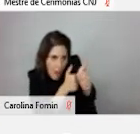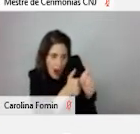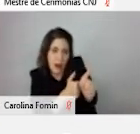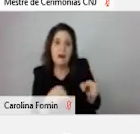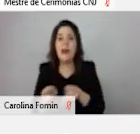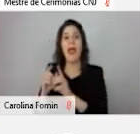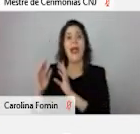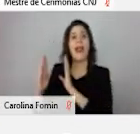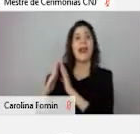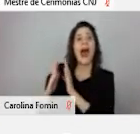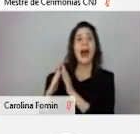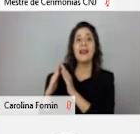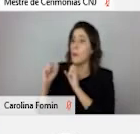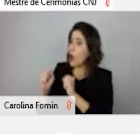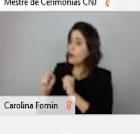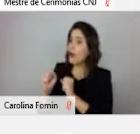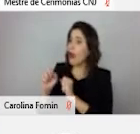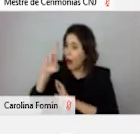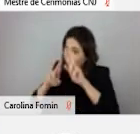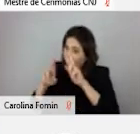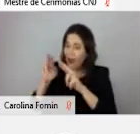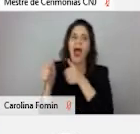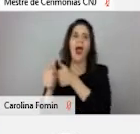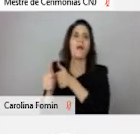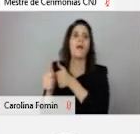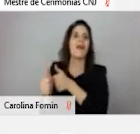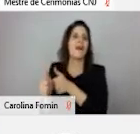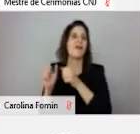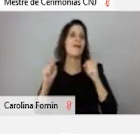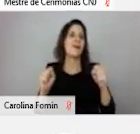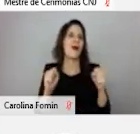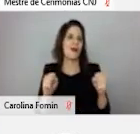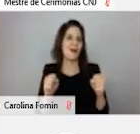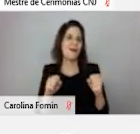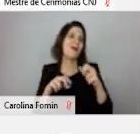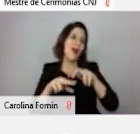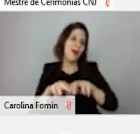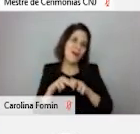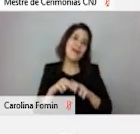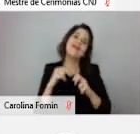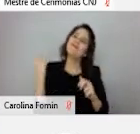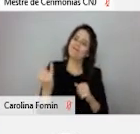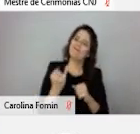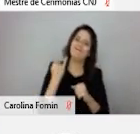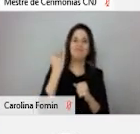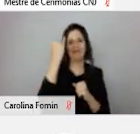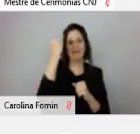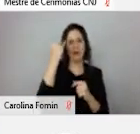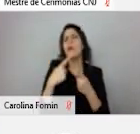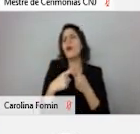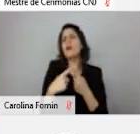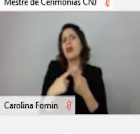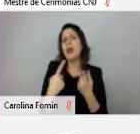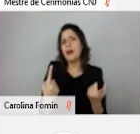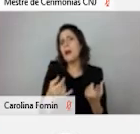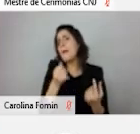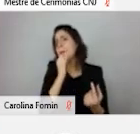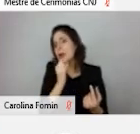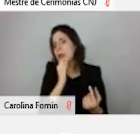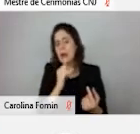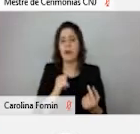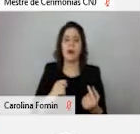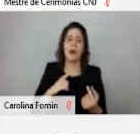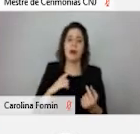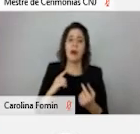de informação que a gente tem hoje é passível de chegar até o médico. E por que isso é importante, né? No sentido aí de reflexo para a judicialização da